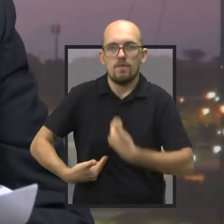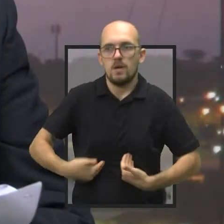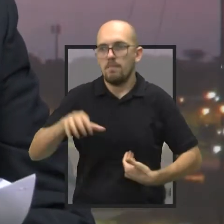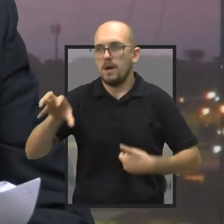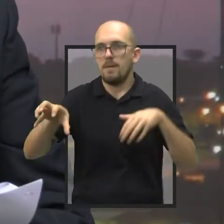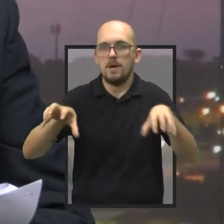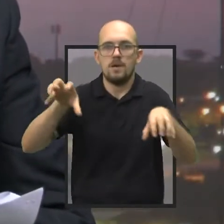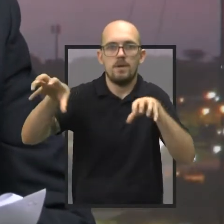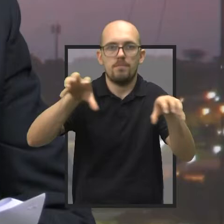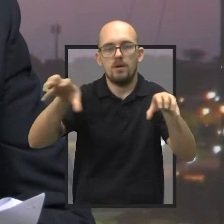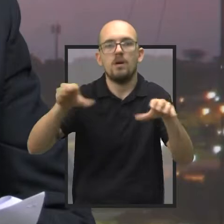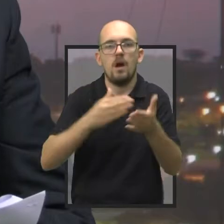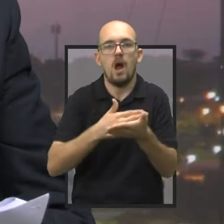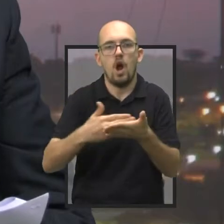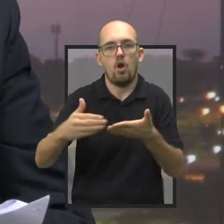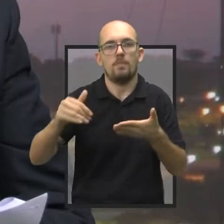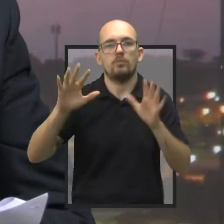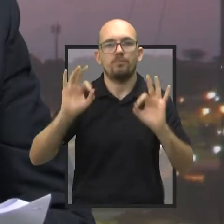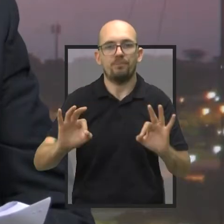forma mais